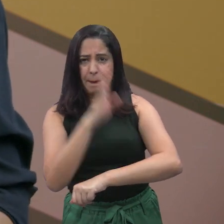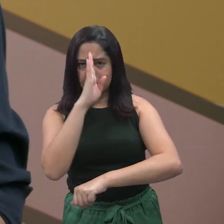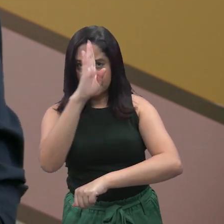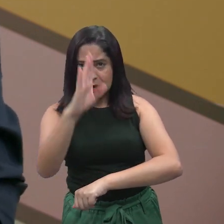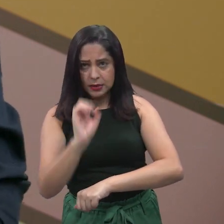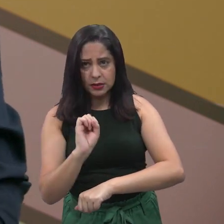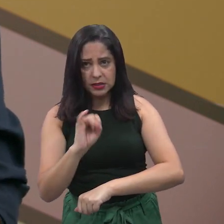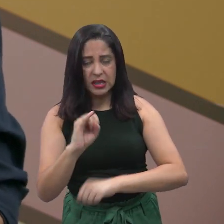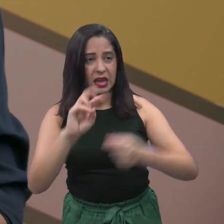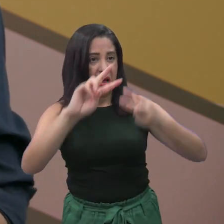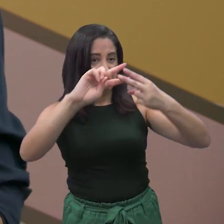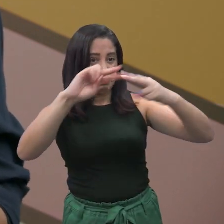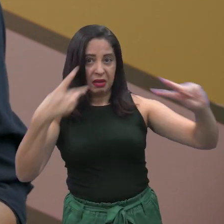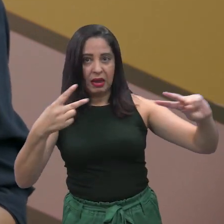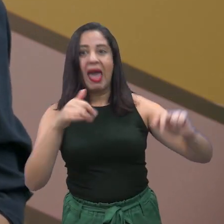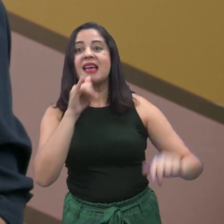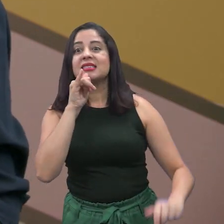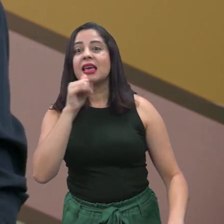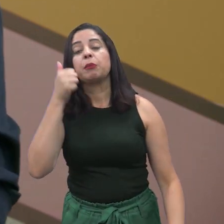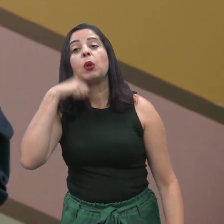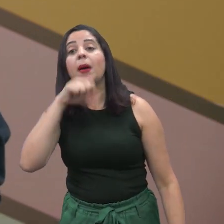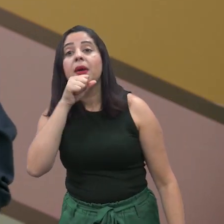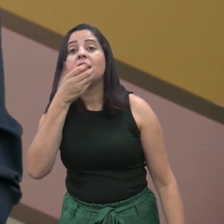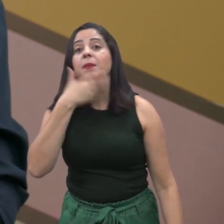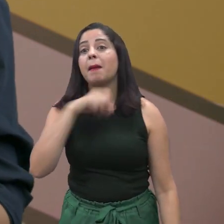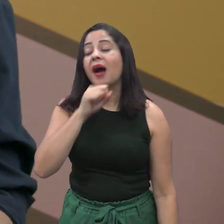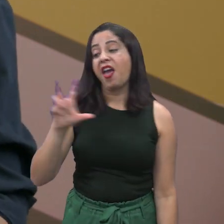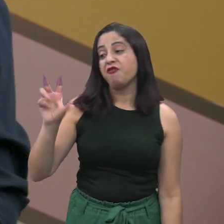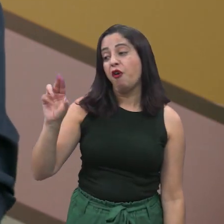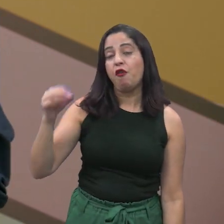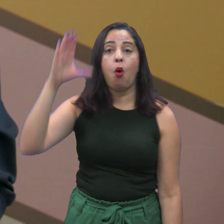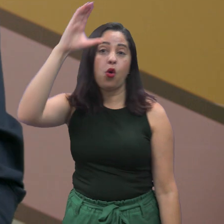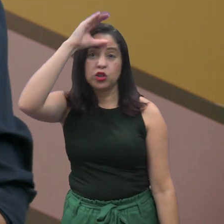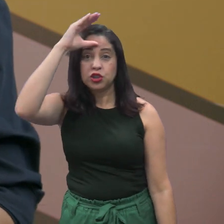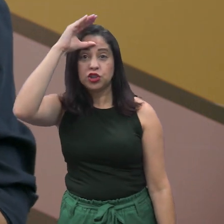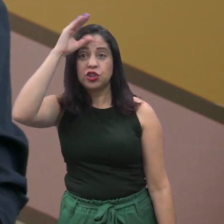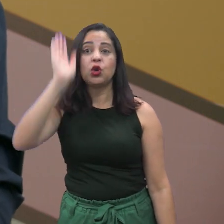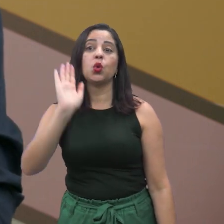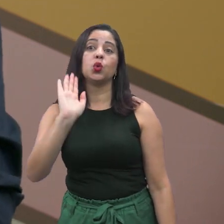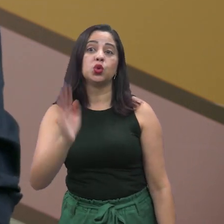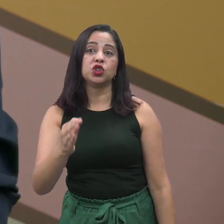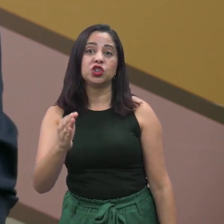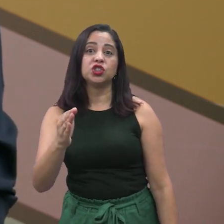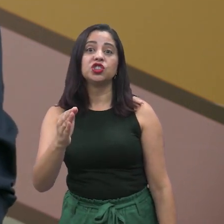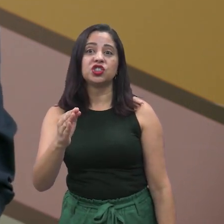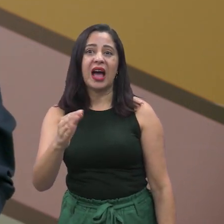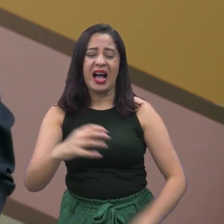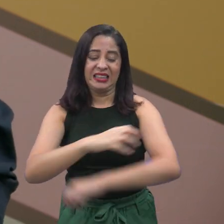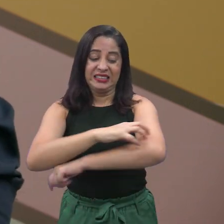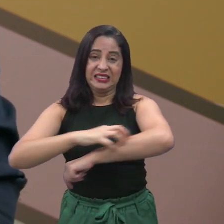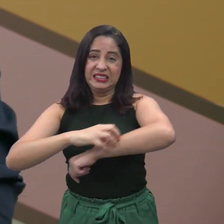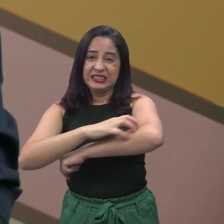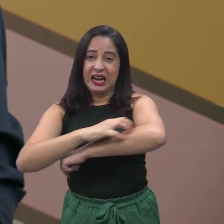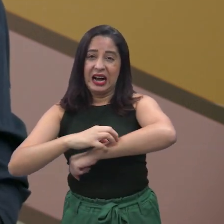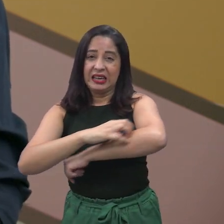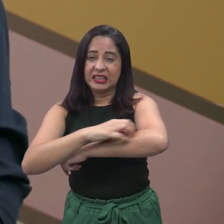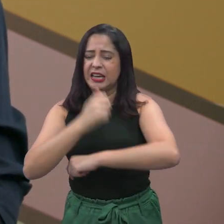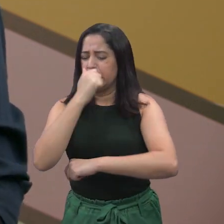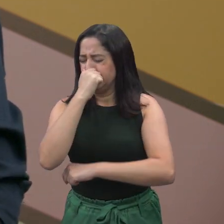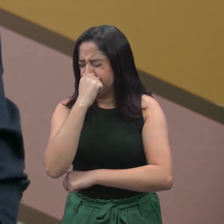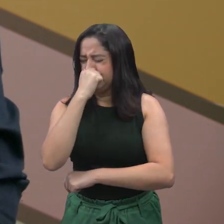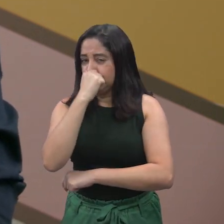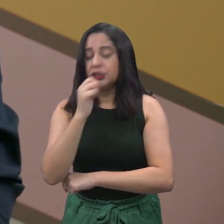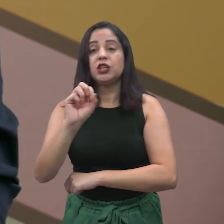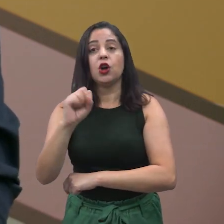Se vem de uma família que não somente o pai e a mãe, mas a avó, o tio, o primo tem algum histórico alérgico, rinites alérgicas,